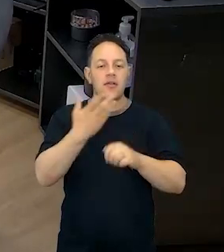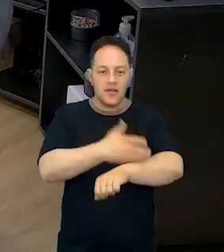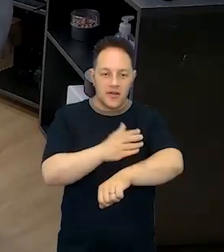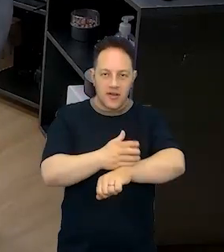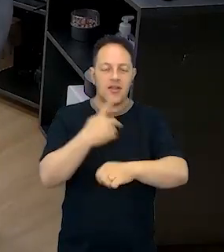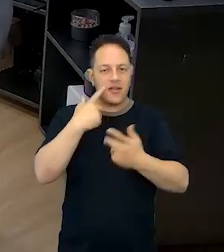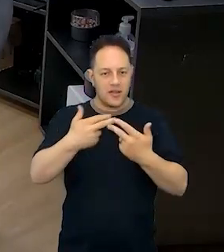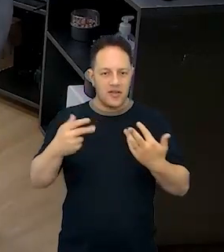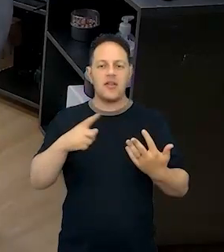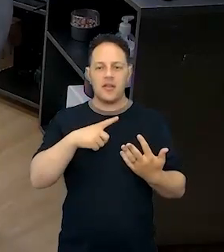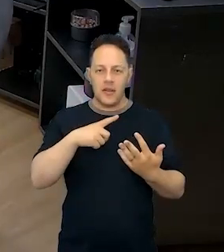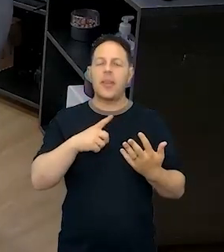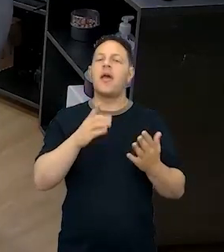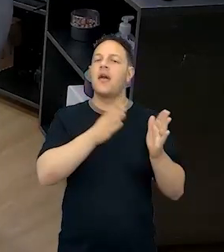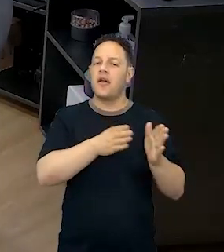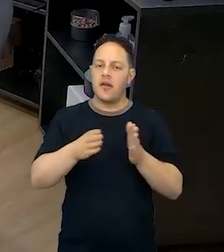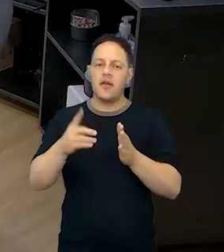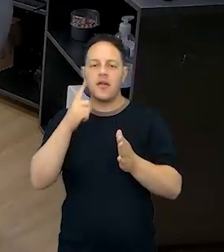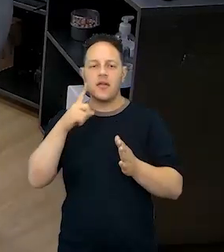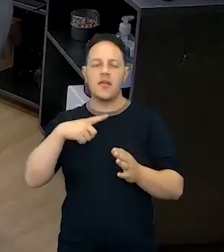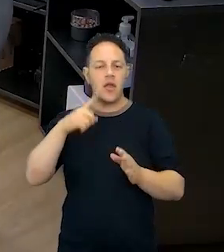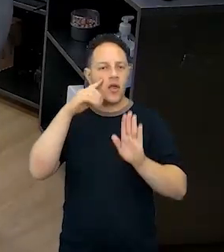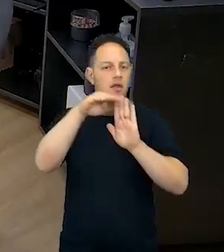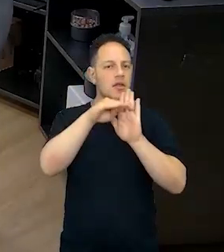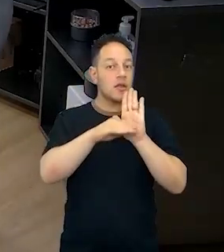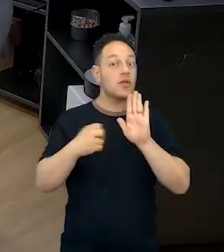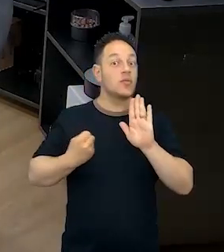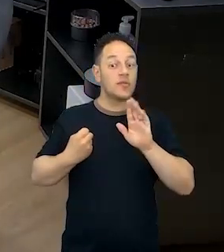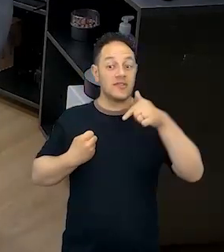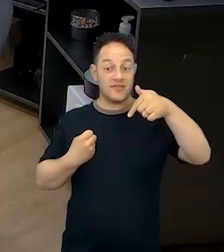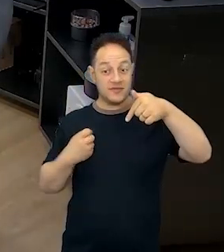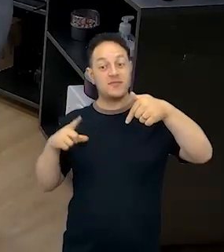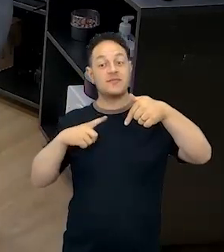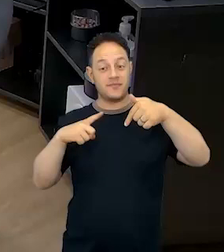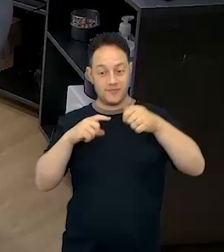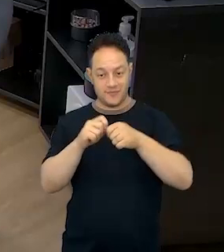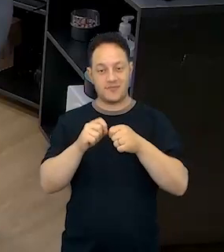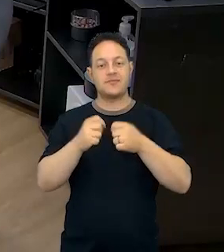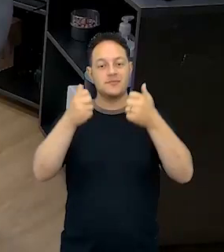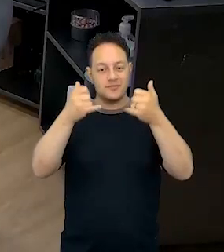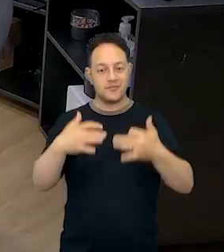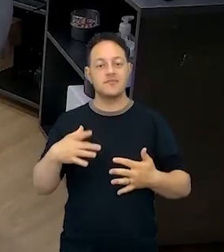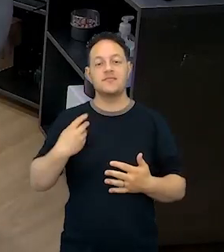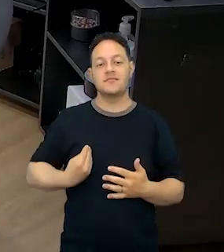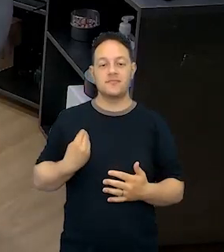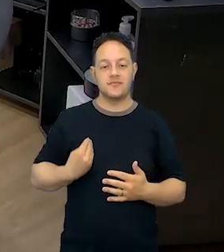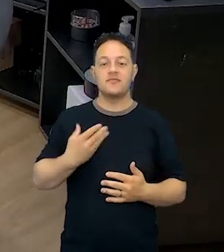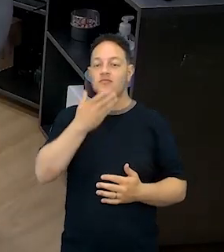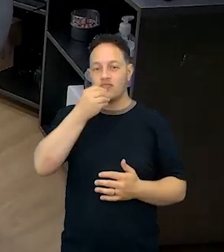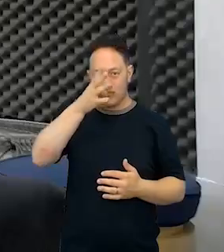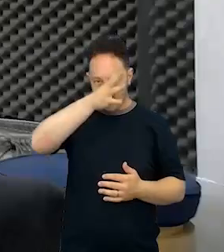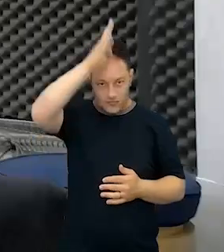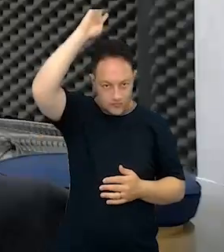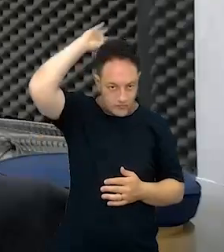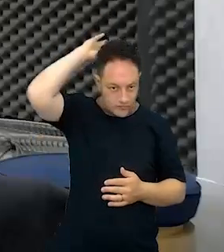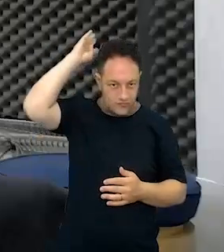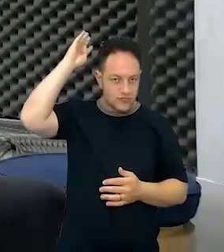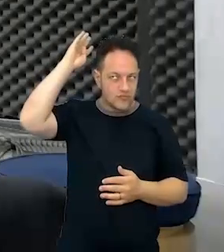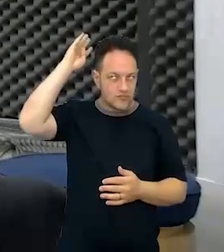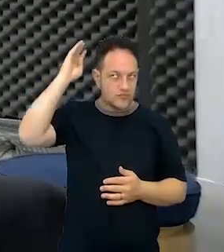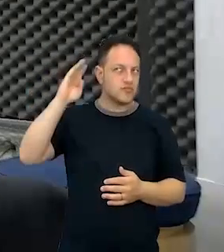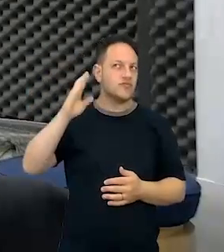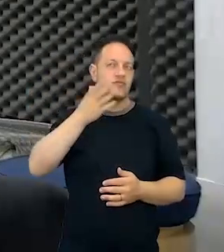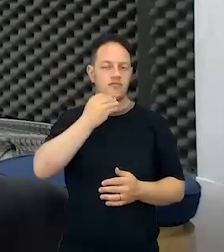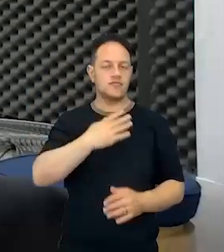formativa sobre primeiros socorros. É a trilha número 7. Nós contamos aqui com a presença do bombeiro